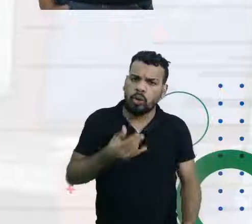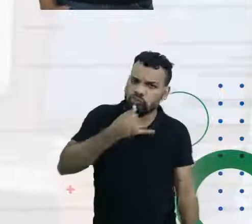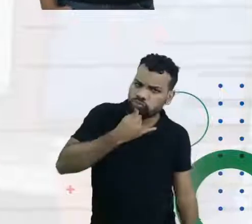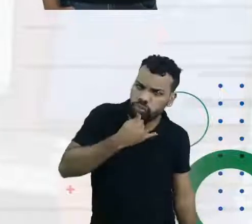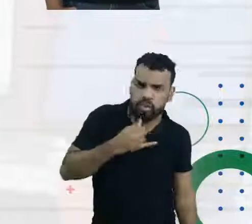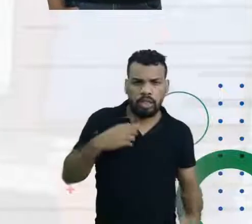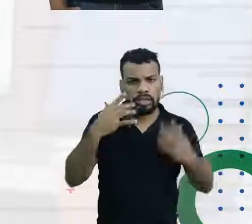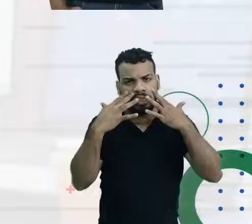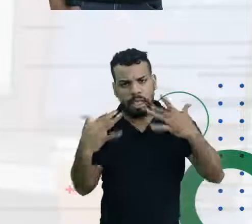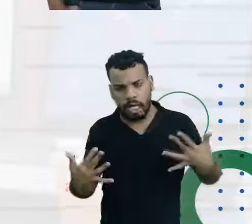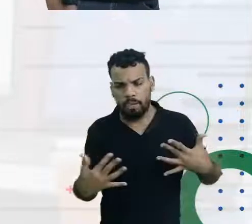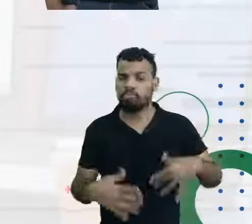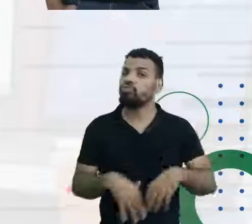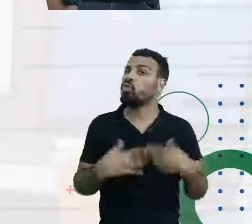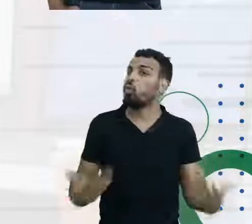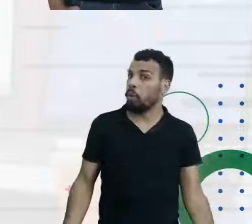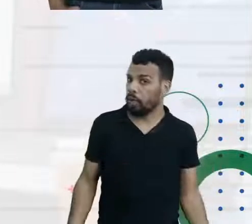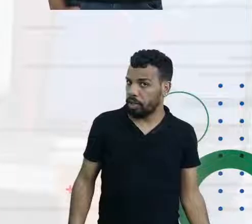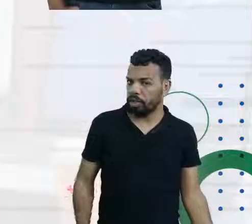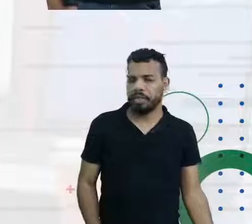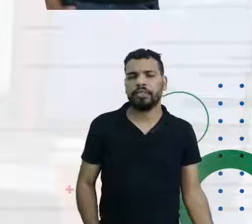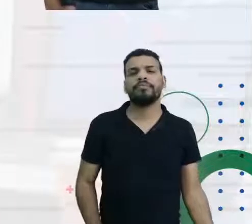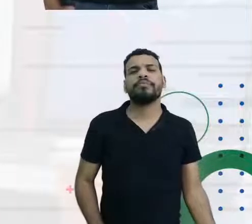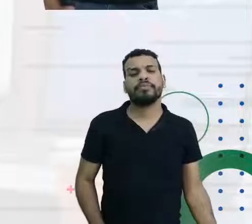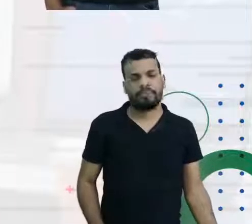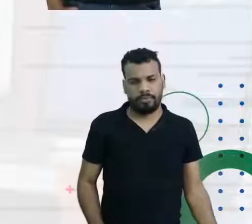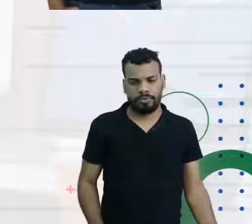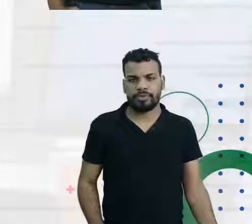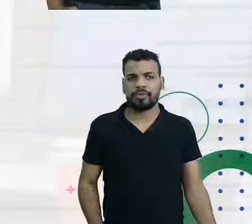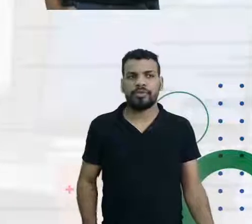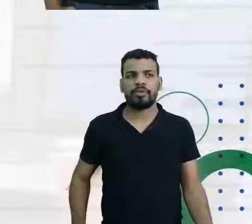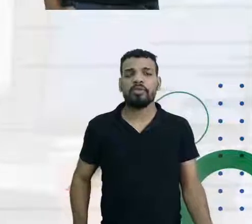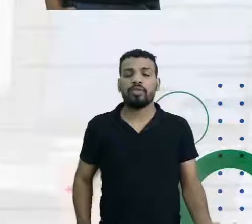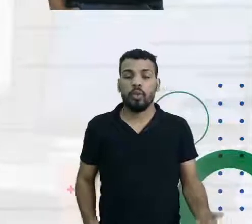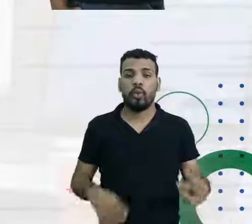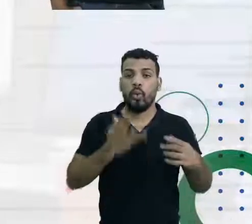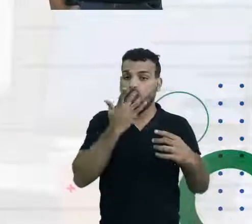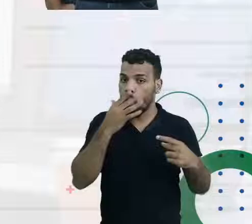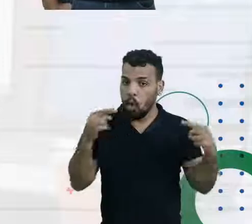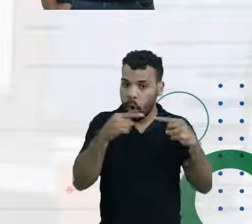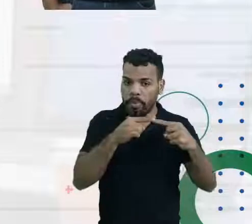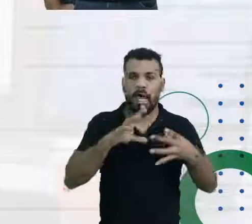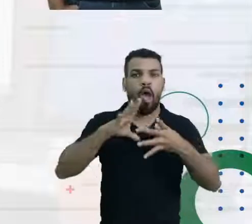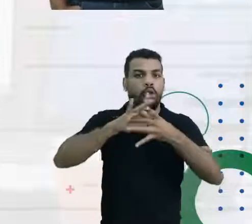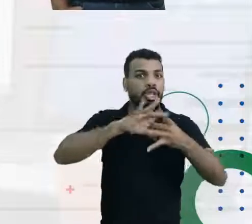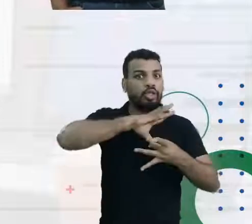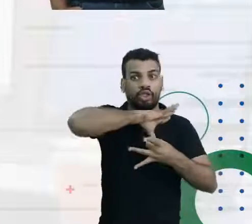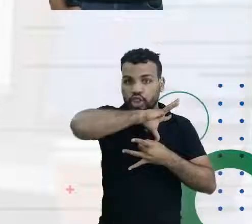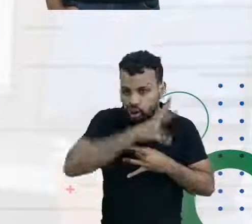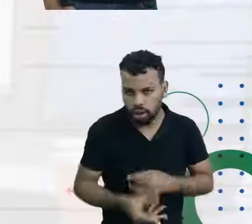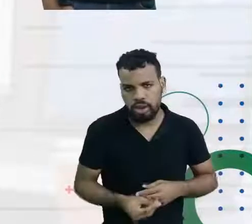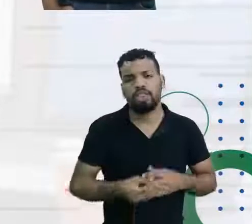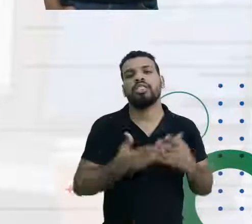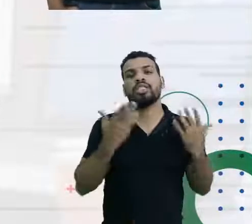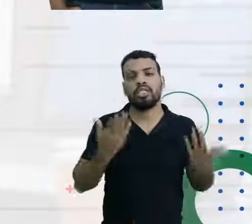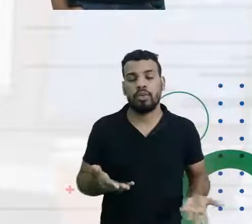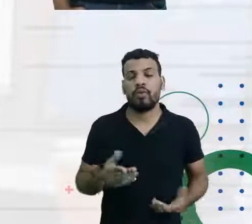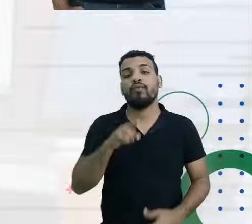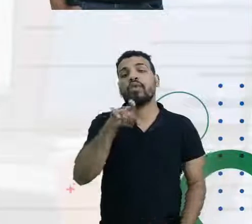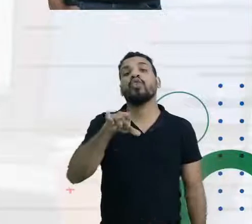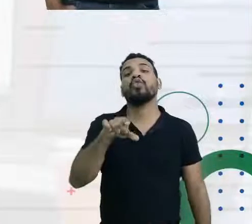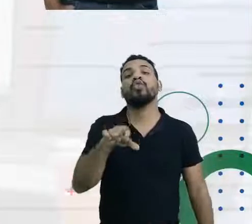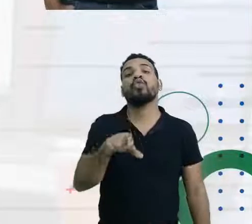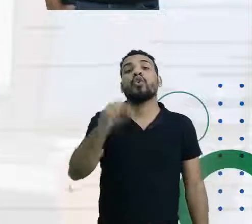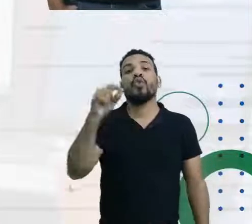importante. Um bom contraste, ele depende muito, muito, muito do que você escolhe